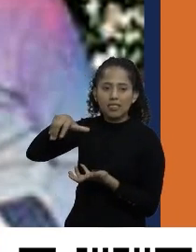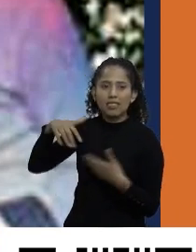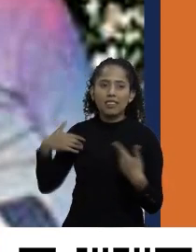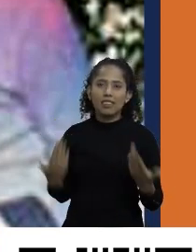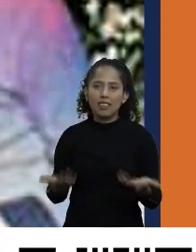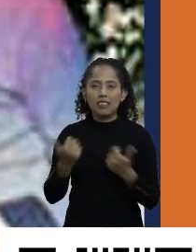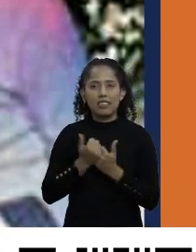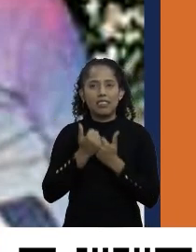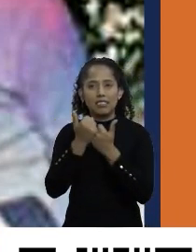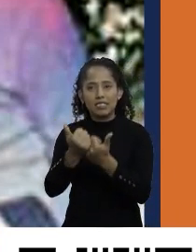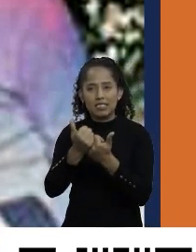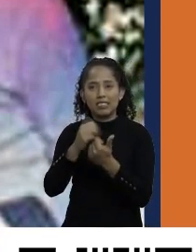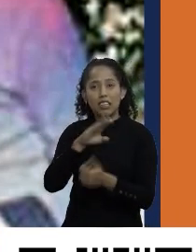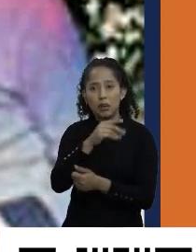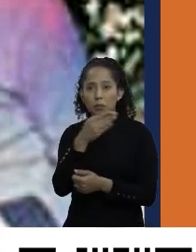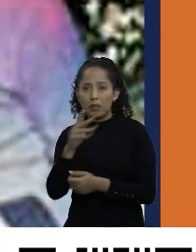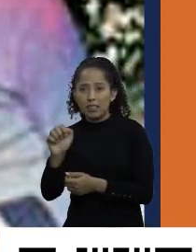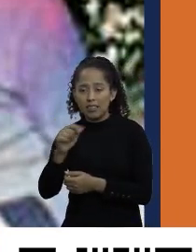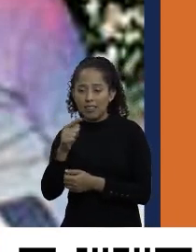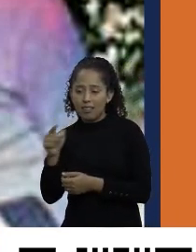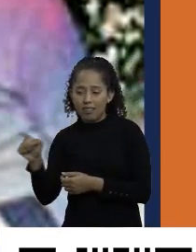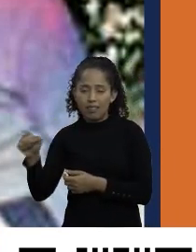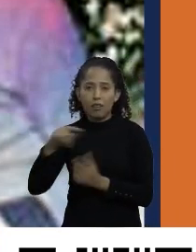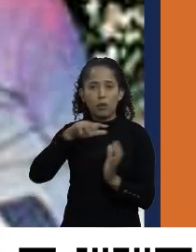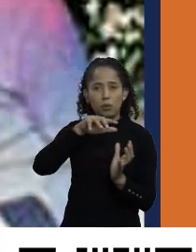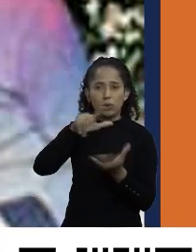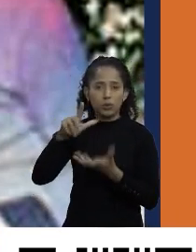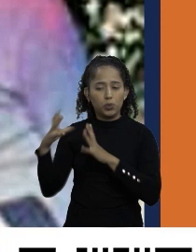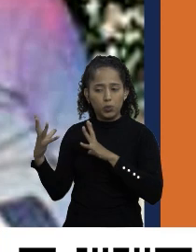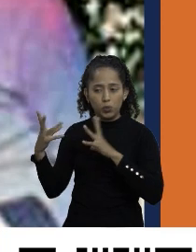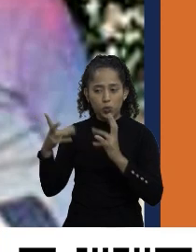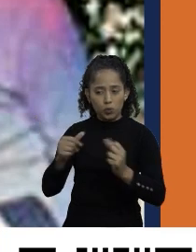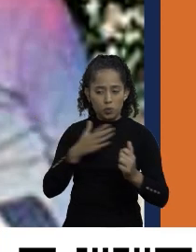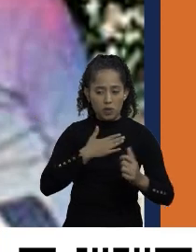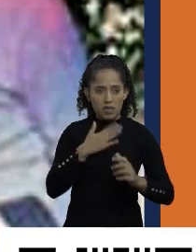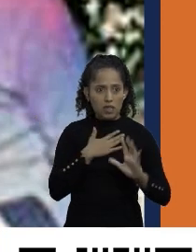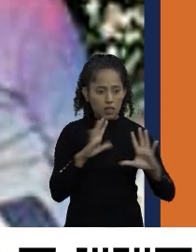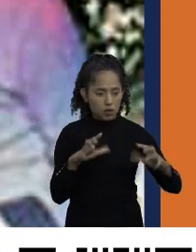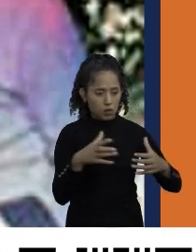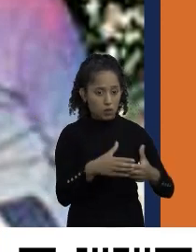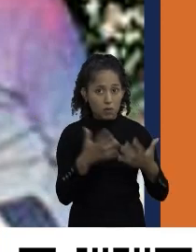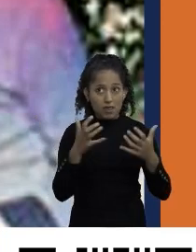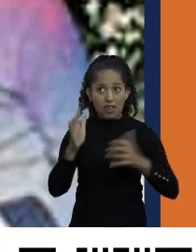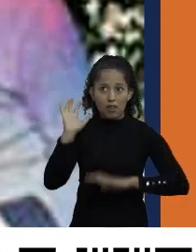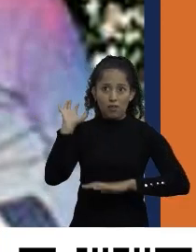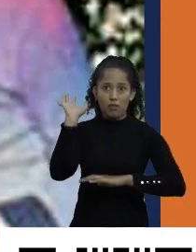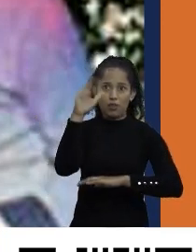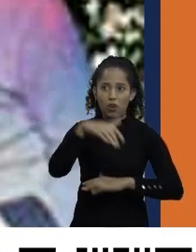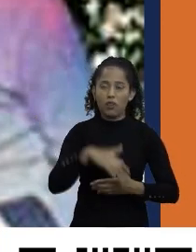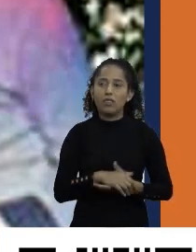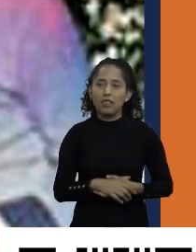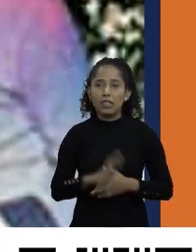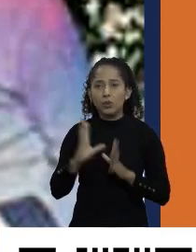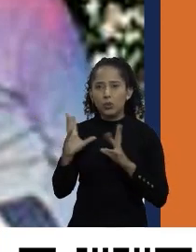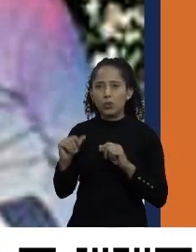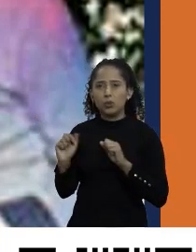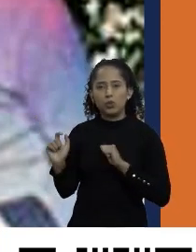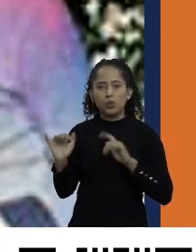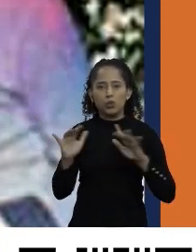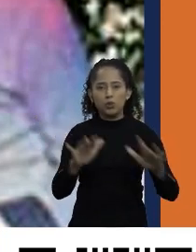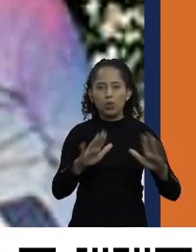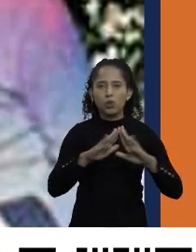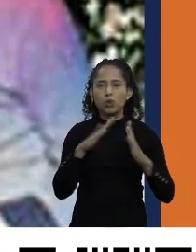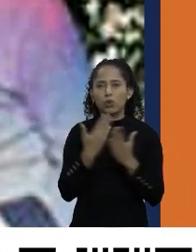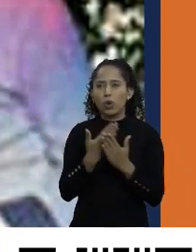vice-campeã mundial e vice-campeã olímpica. E todo mundo da minha turma queria jogar vôlei. Então, fomos todos para uma escolinha,